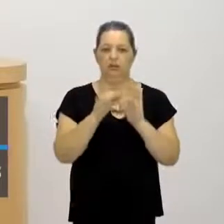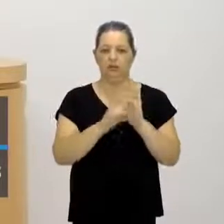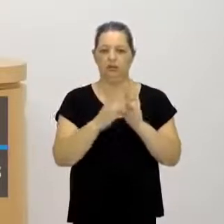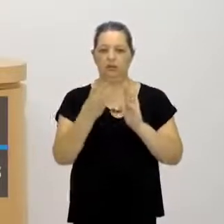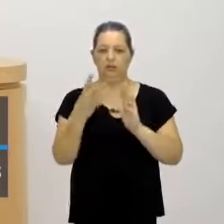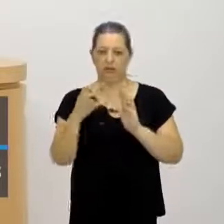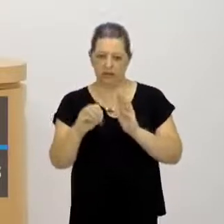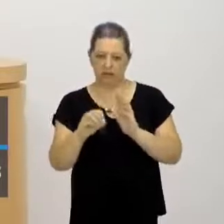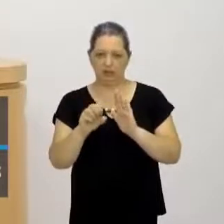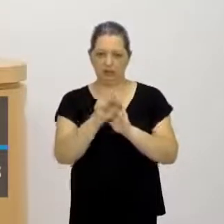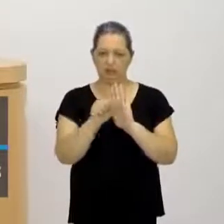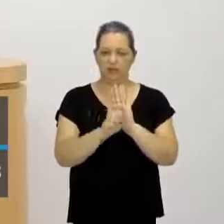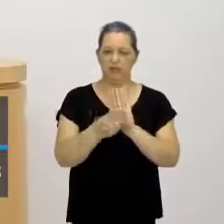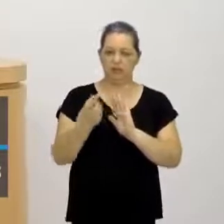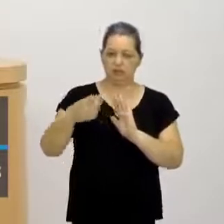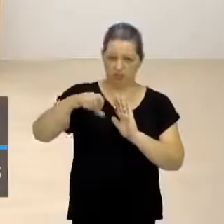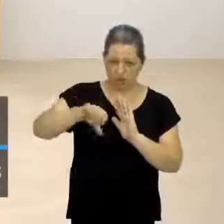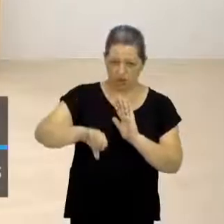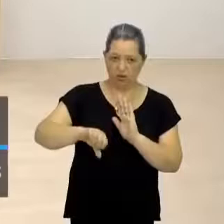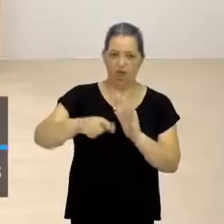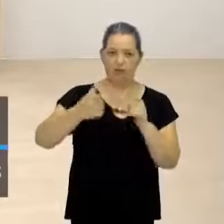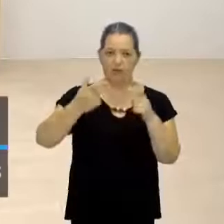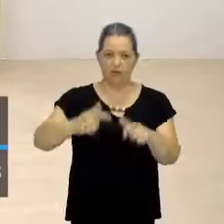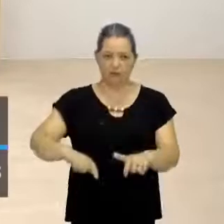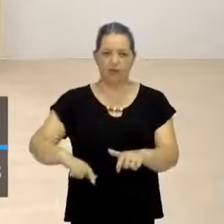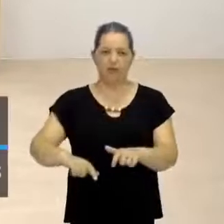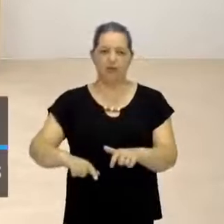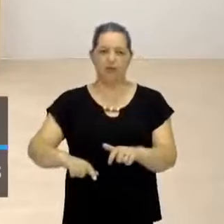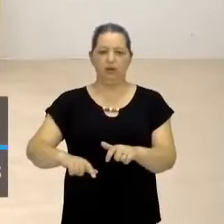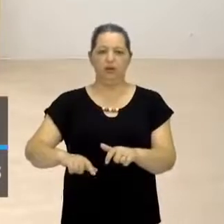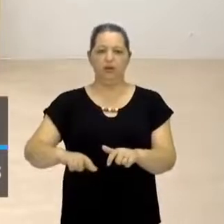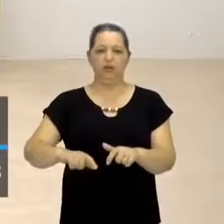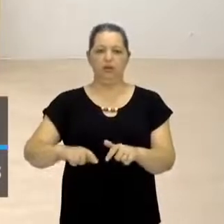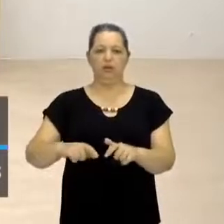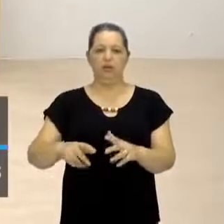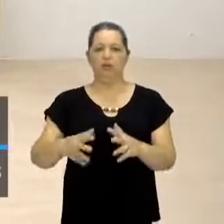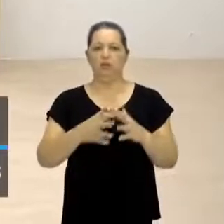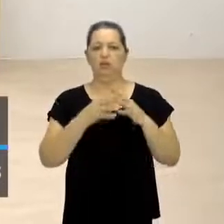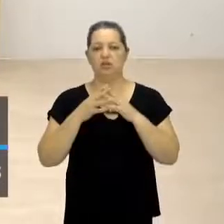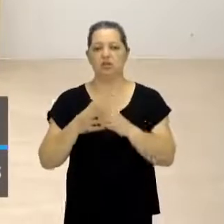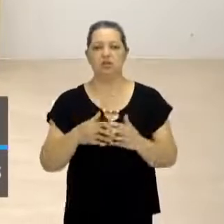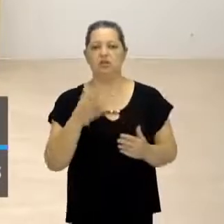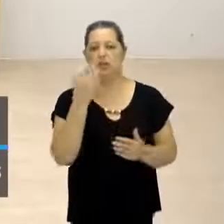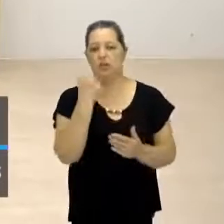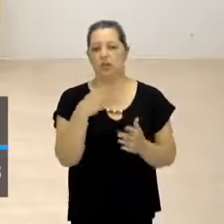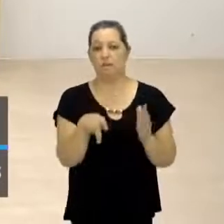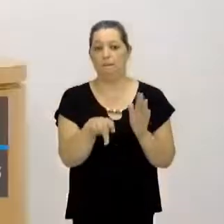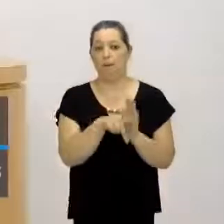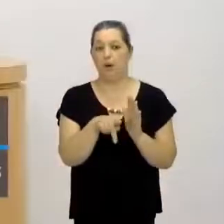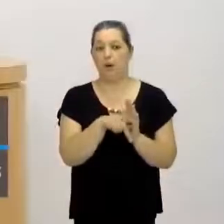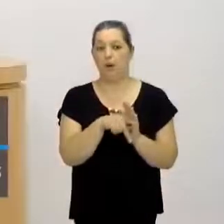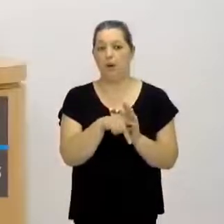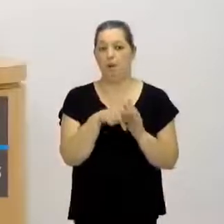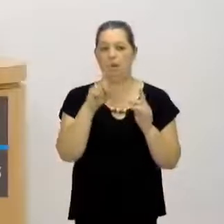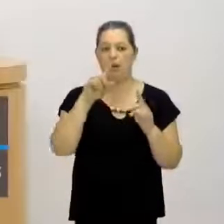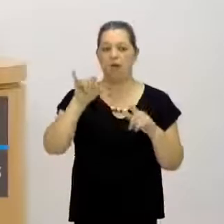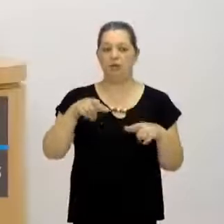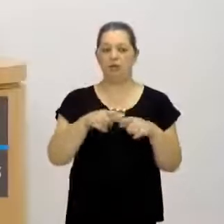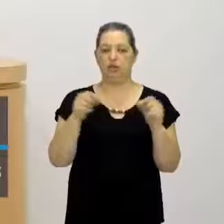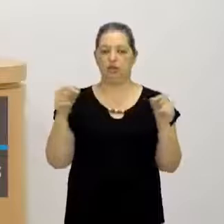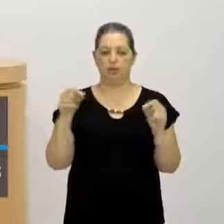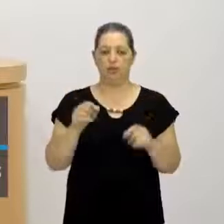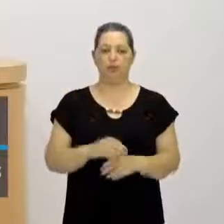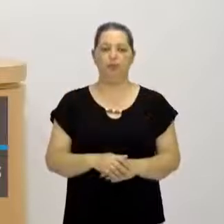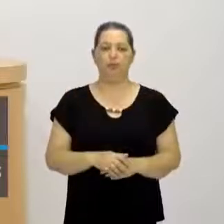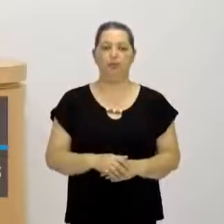século XIX na Califórnia. É sério? É. Ah, de comida chinesa mesmo. Comida chinesa. Puxa, eu não sabia. Então, só que no Brasil, por causa desse